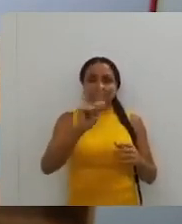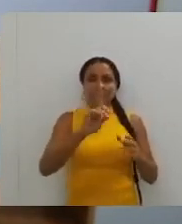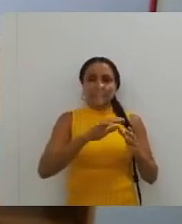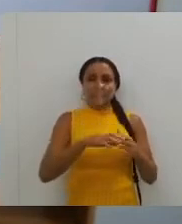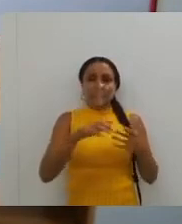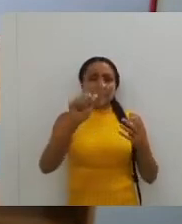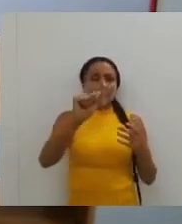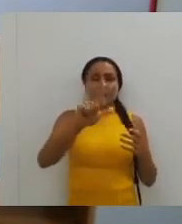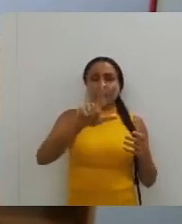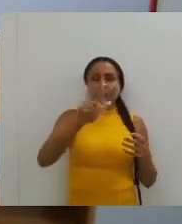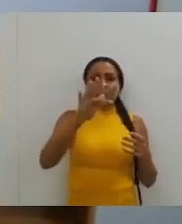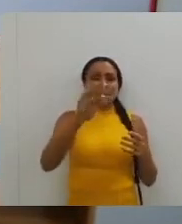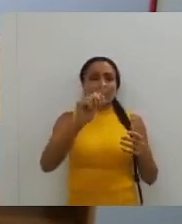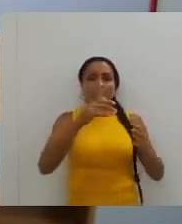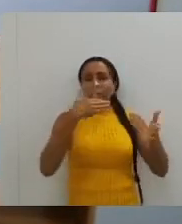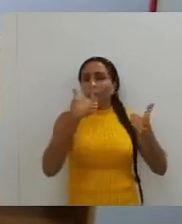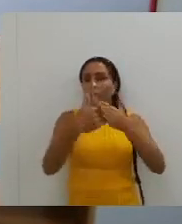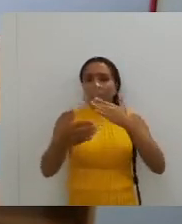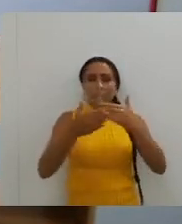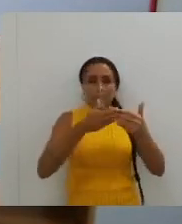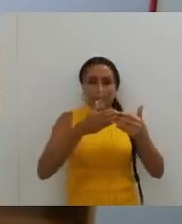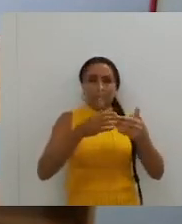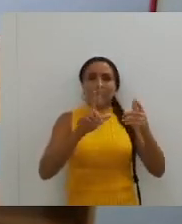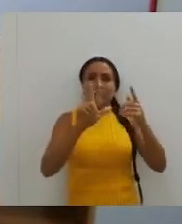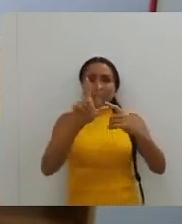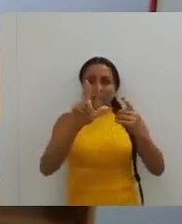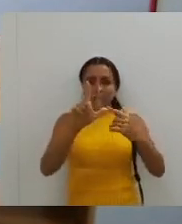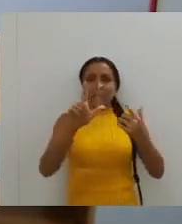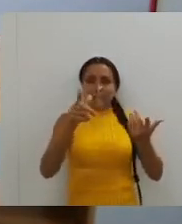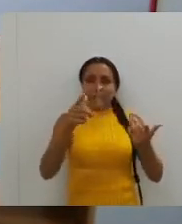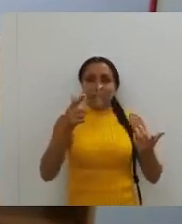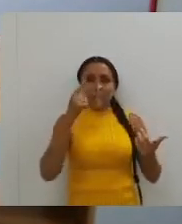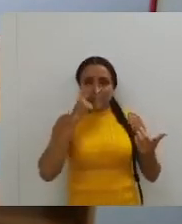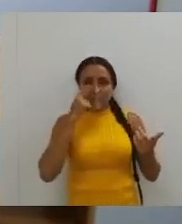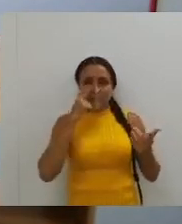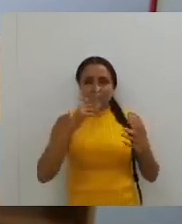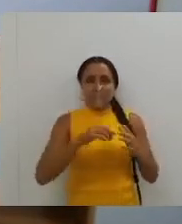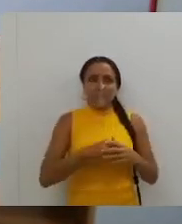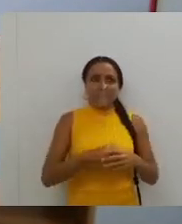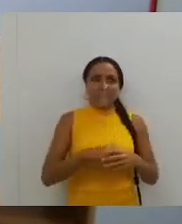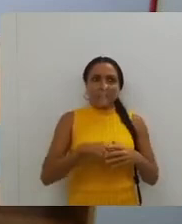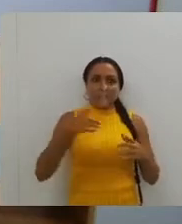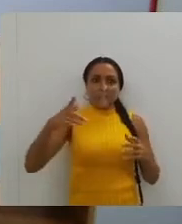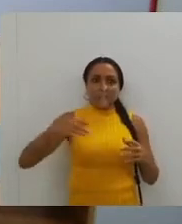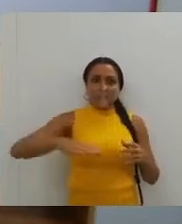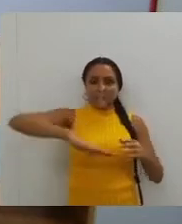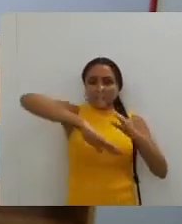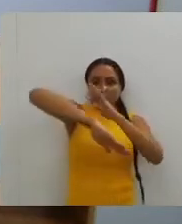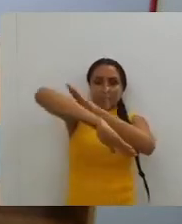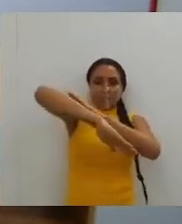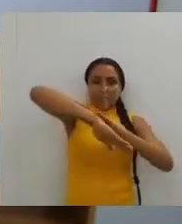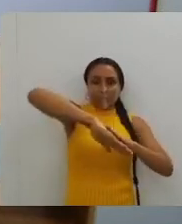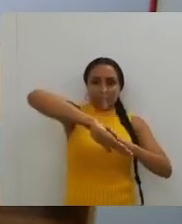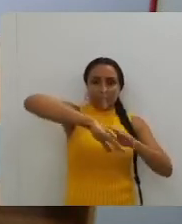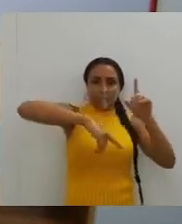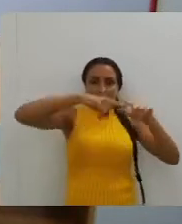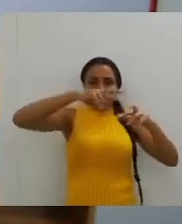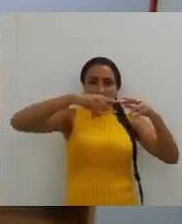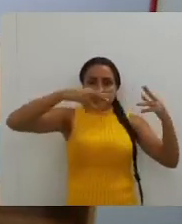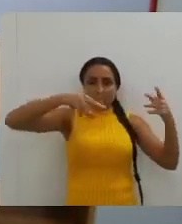alfa, beta, qualquer medida angular. O objeto está apoiado aqui, abençoado, apoiado no